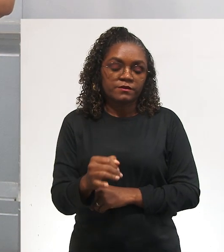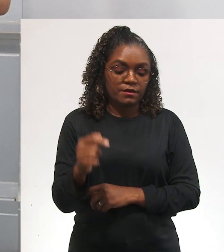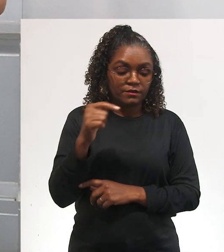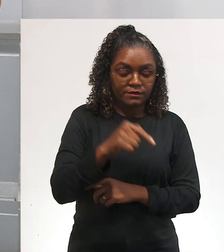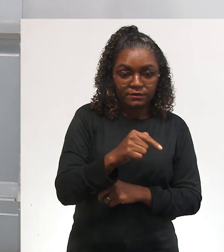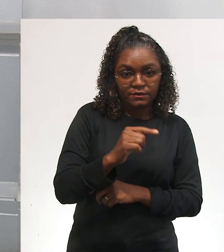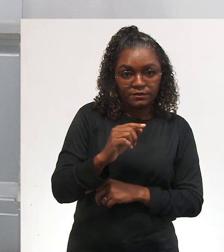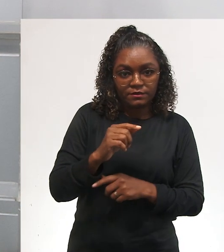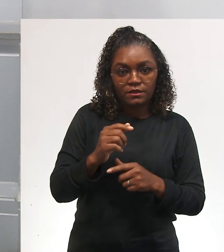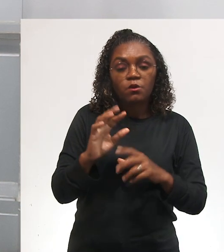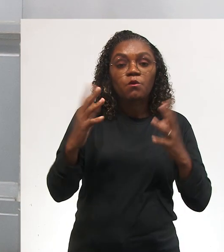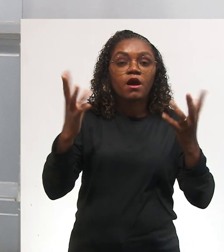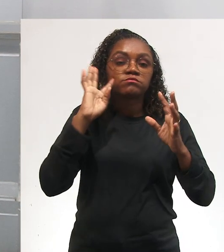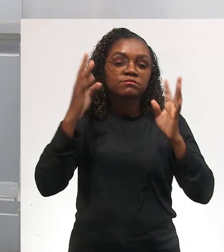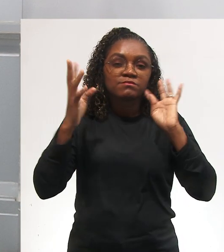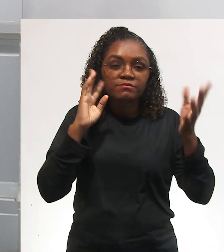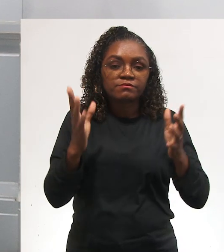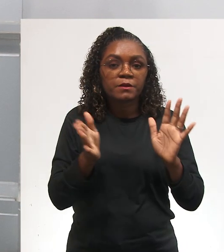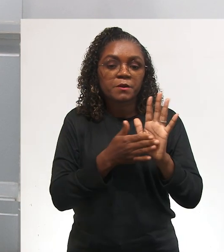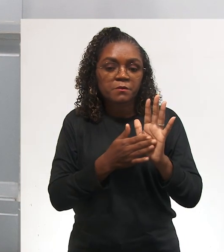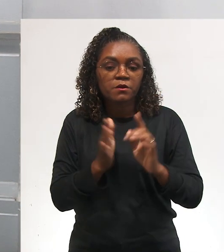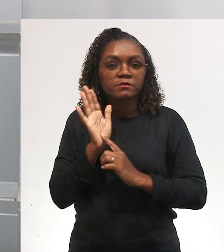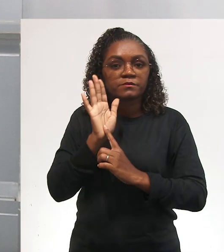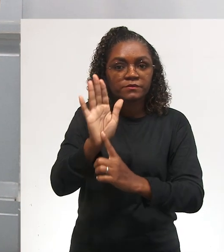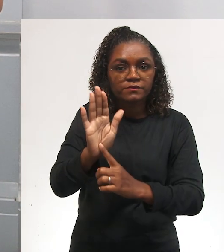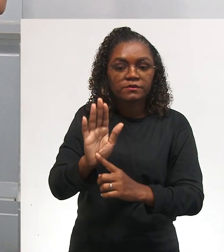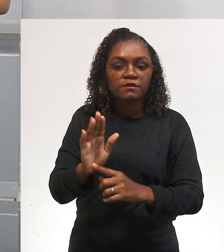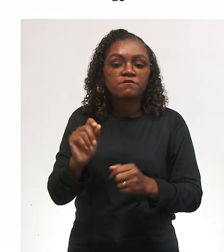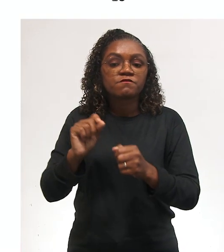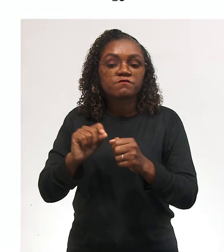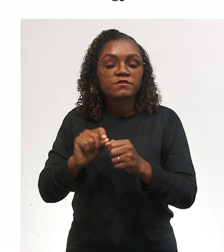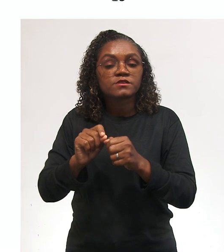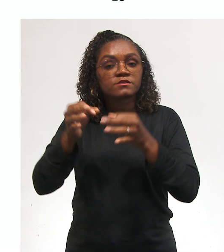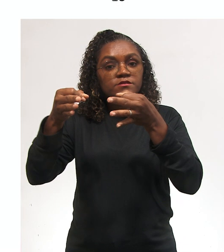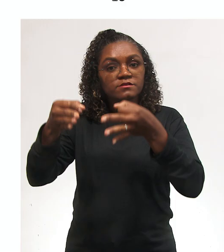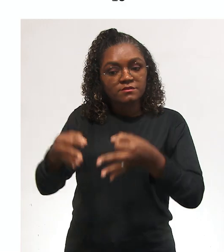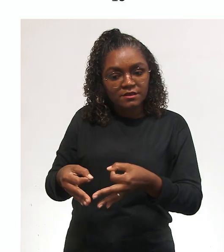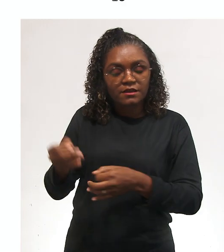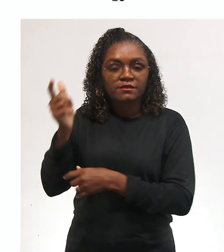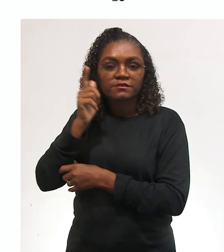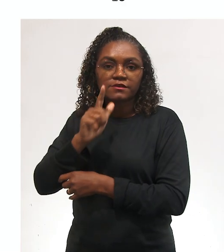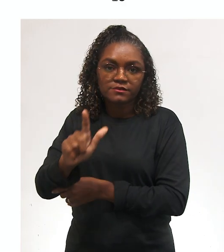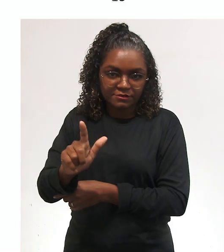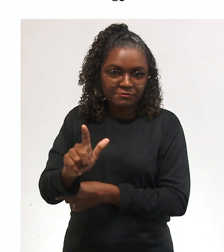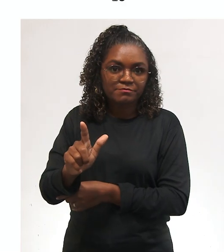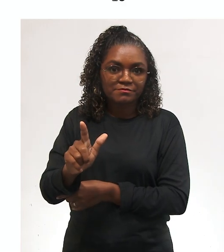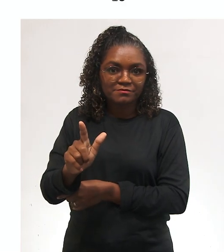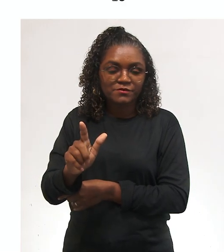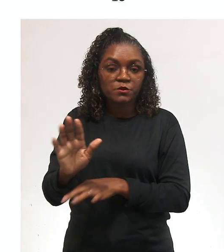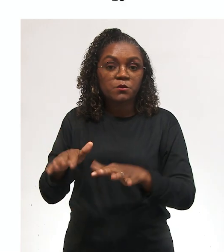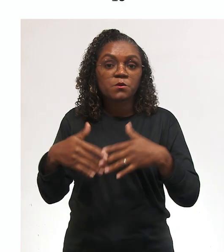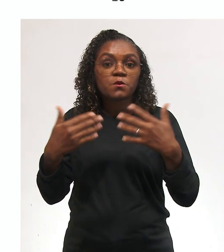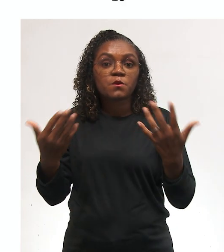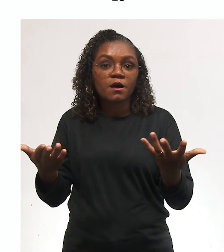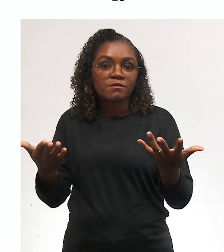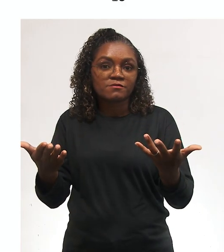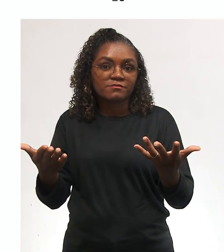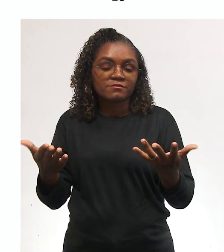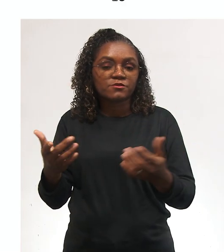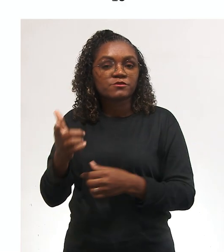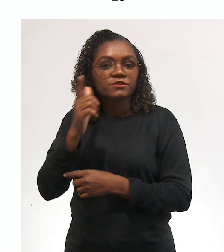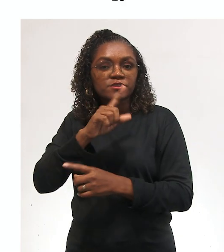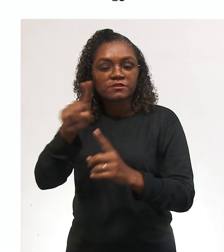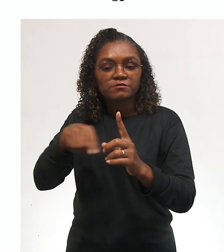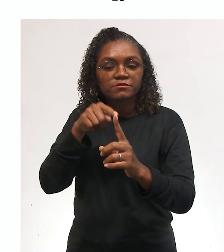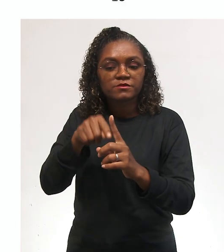partir daquelas soluções propostas, o que eu vou realmente, de fato, alcançar, né? O que eu